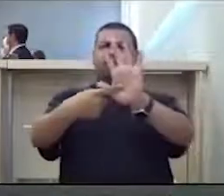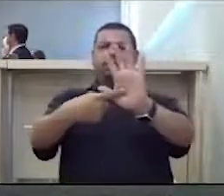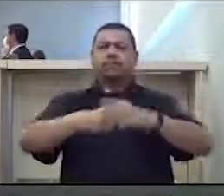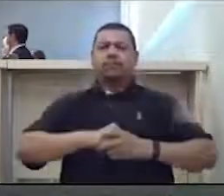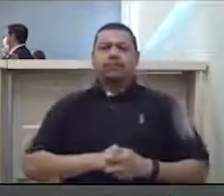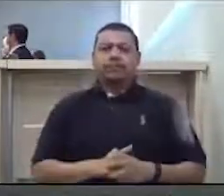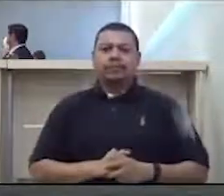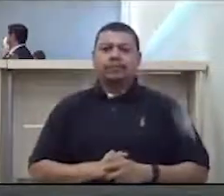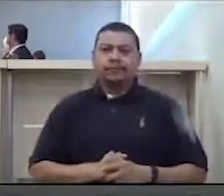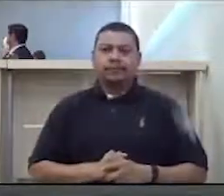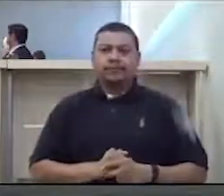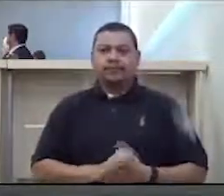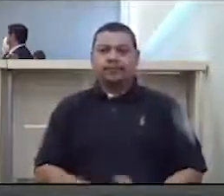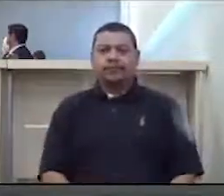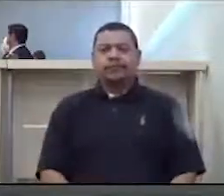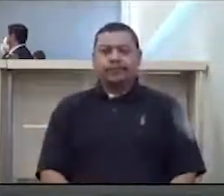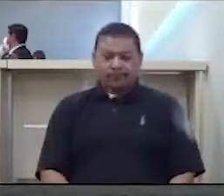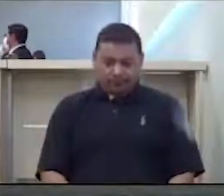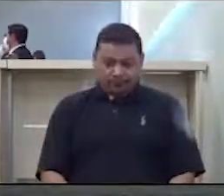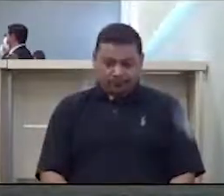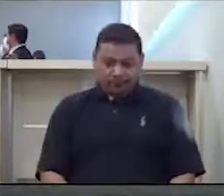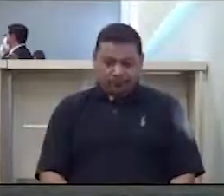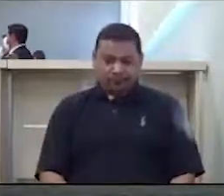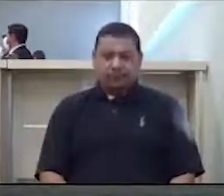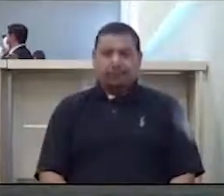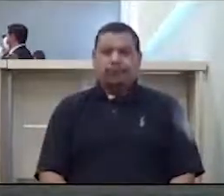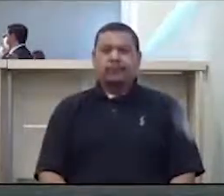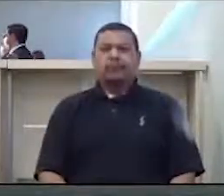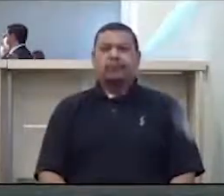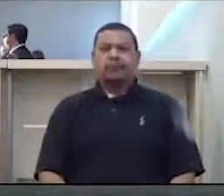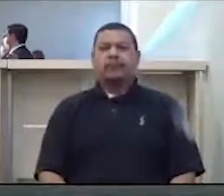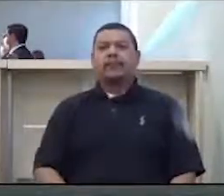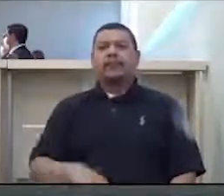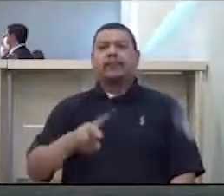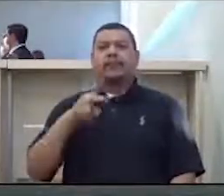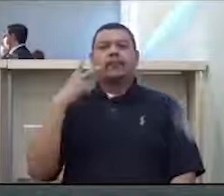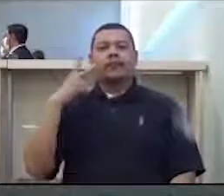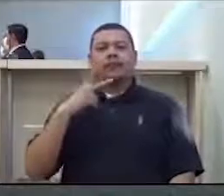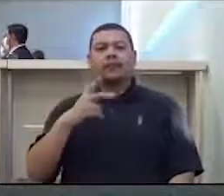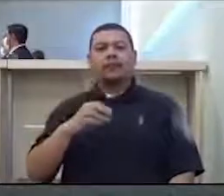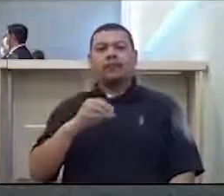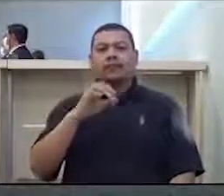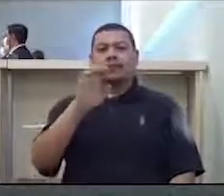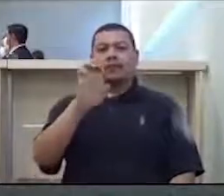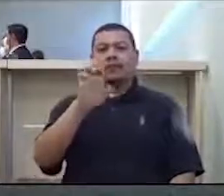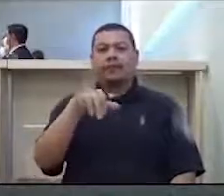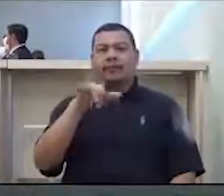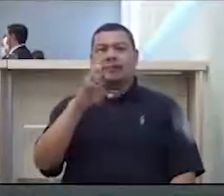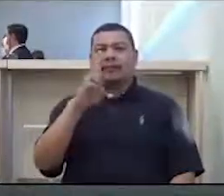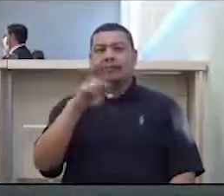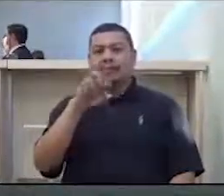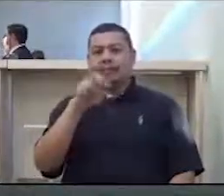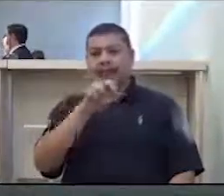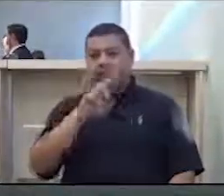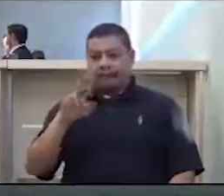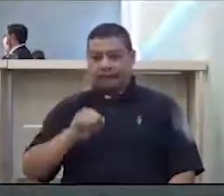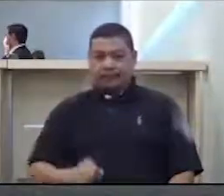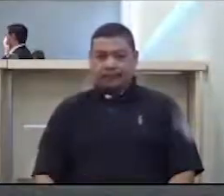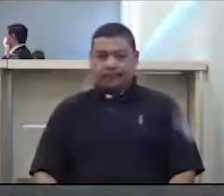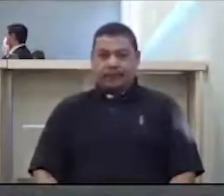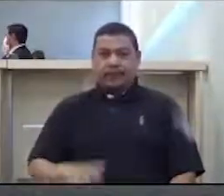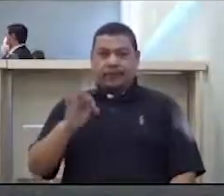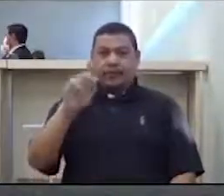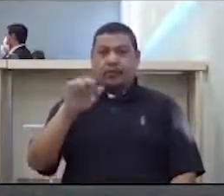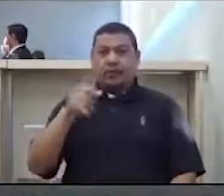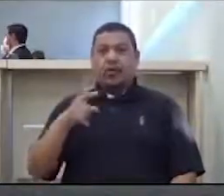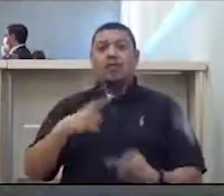Foi chamado lá o vereador Capiche, vereador Toninho de Jesus. Por que não ligaram para mim, não chamaram eu também para ir